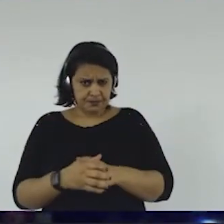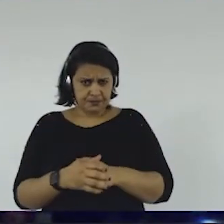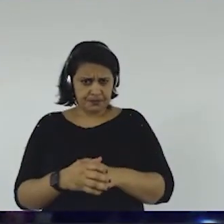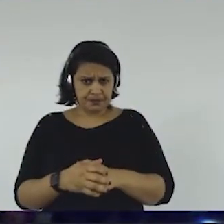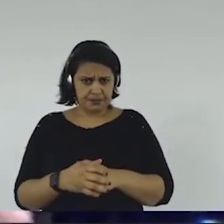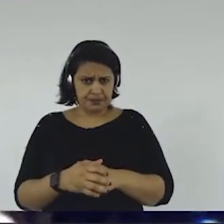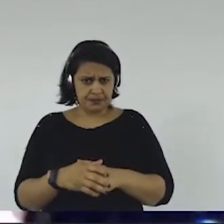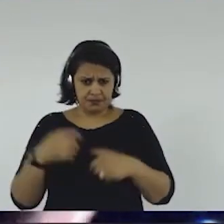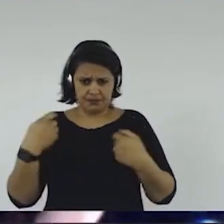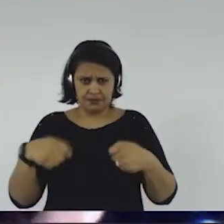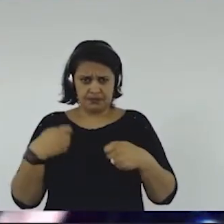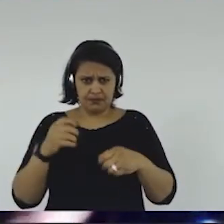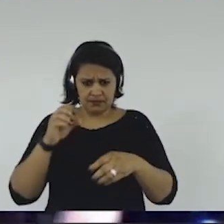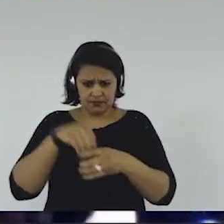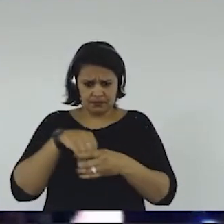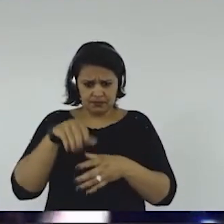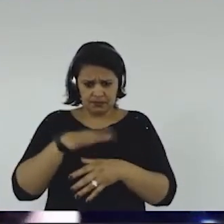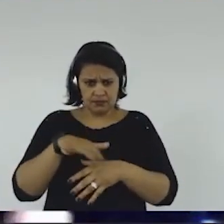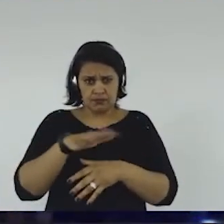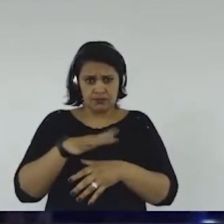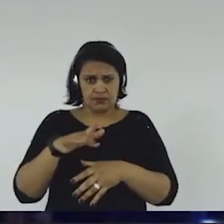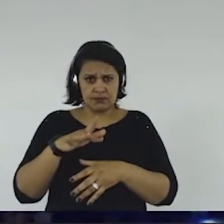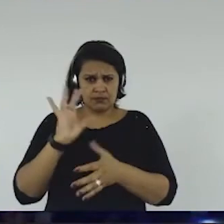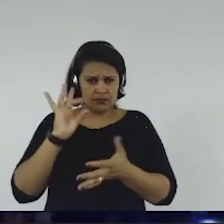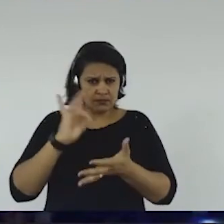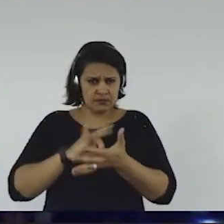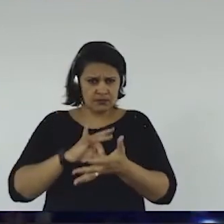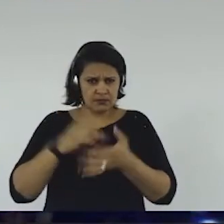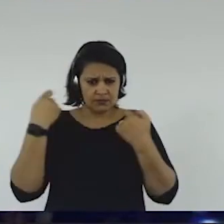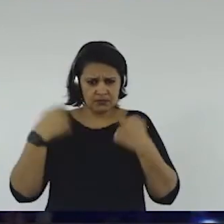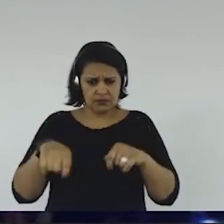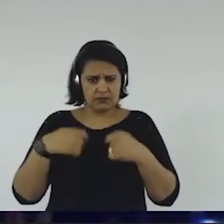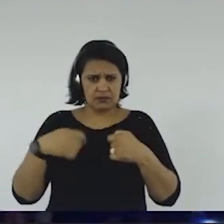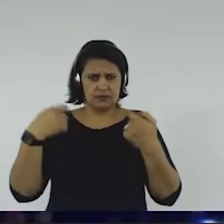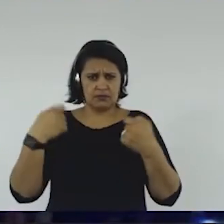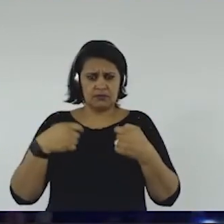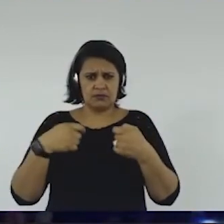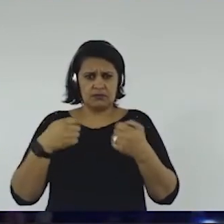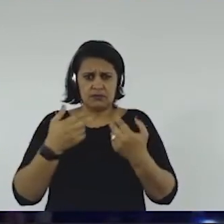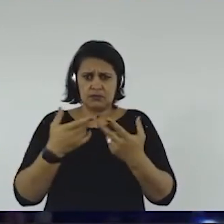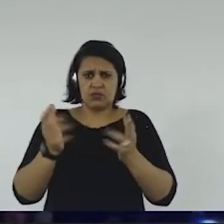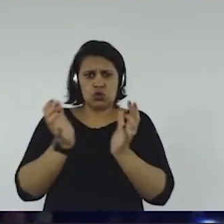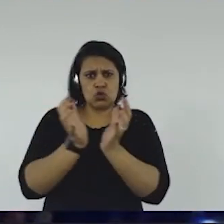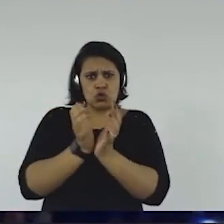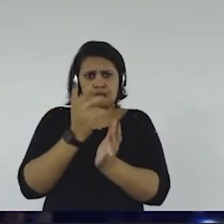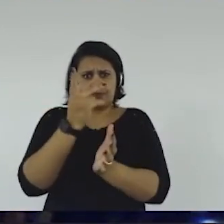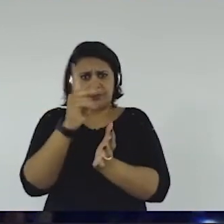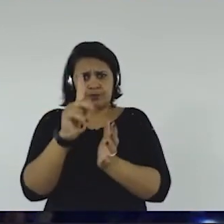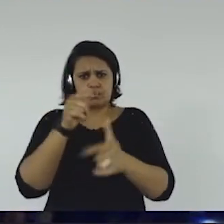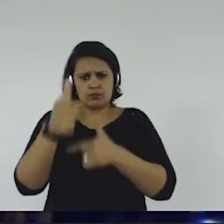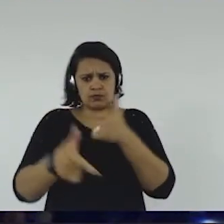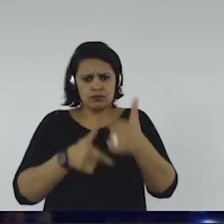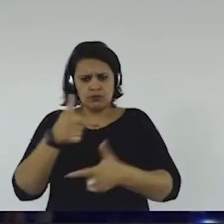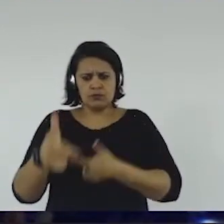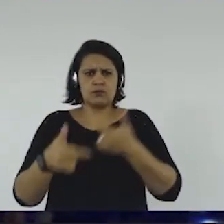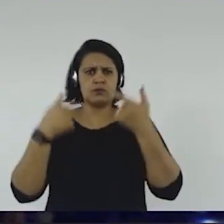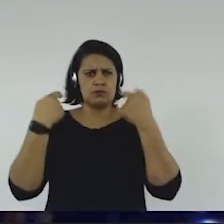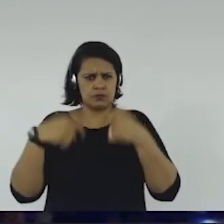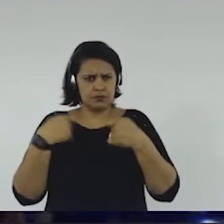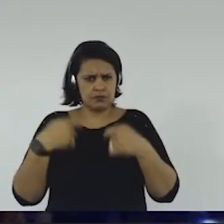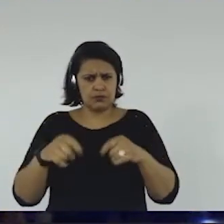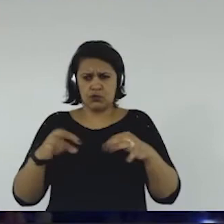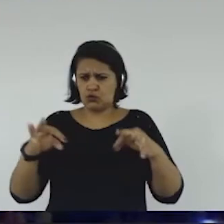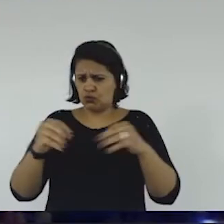possuir espaços físicos necessários para acomodação da sua equipe, de toda a sua equipe, para